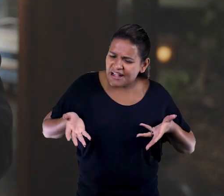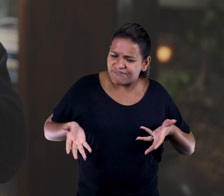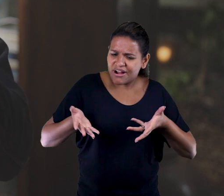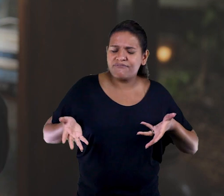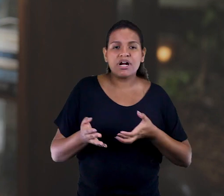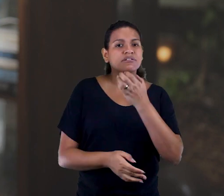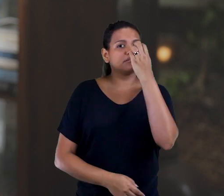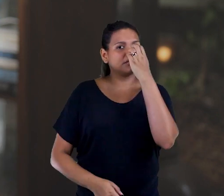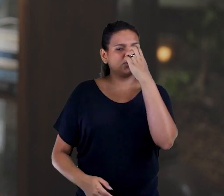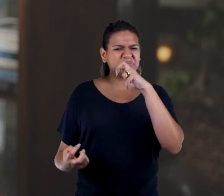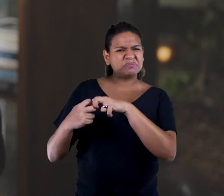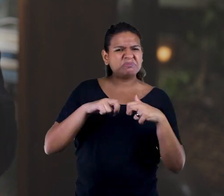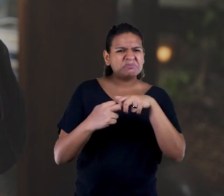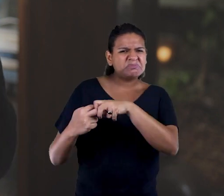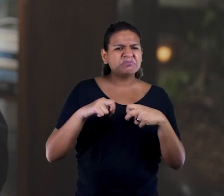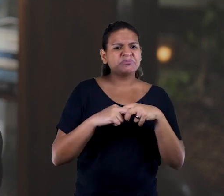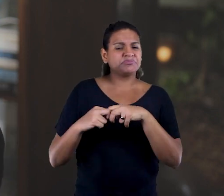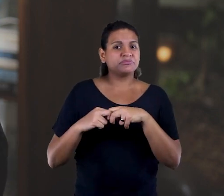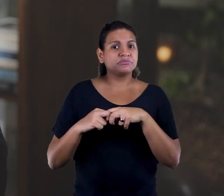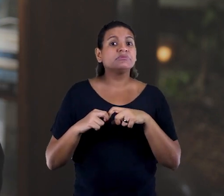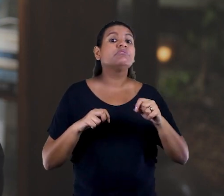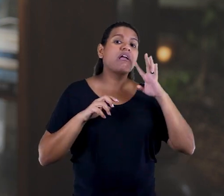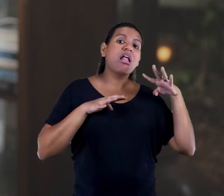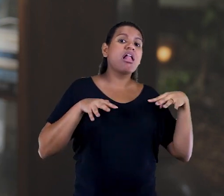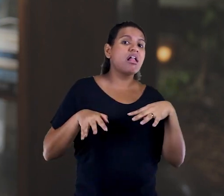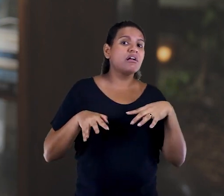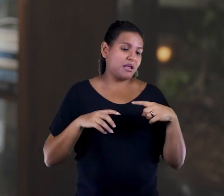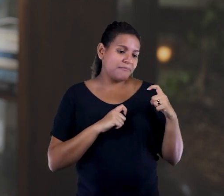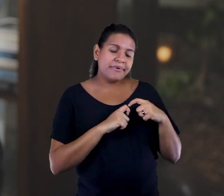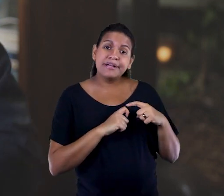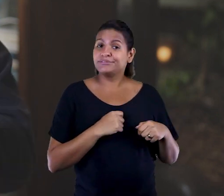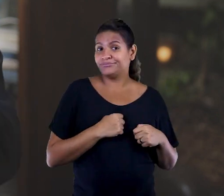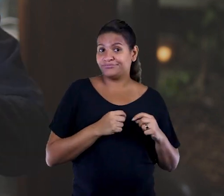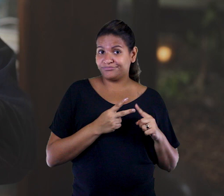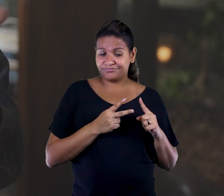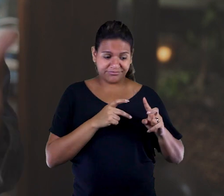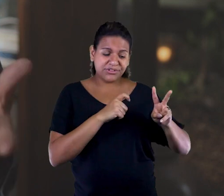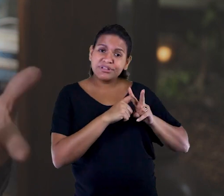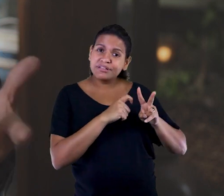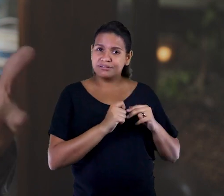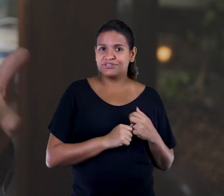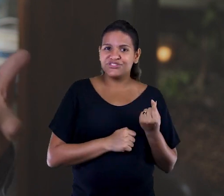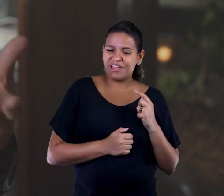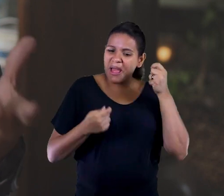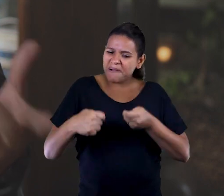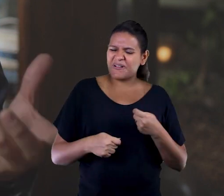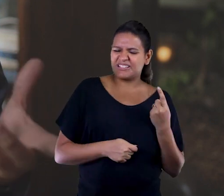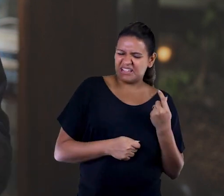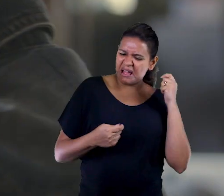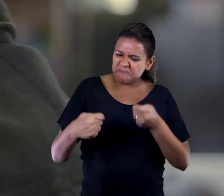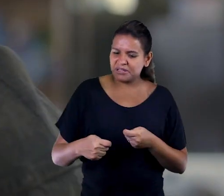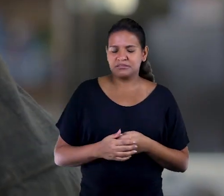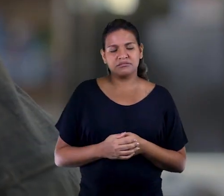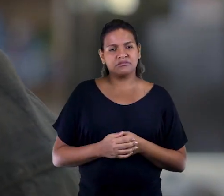morte. Mais de 40 pessoas estavam lá, inclusive médicos e veterinários, apostando em rinha de